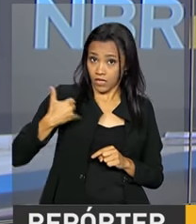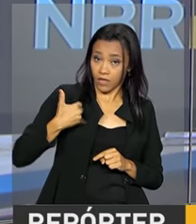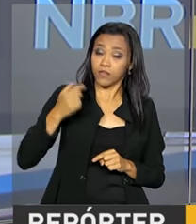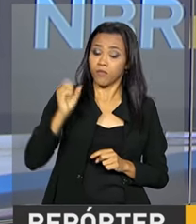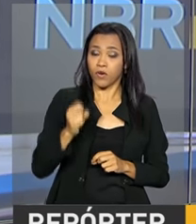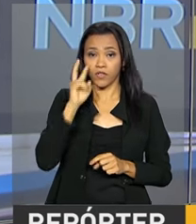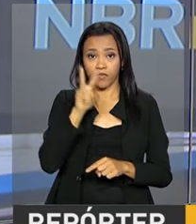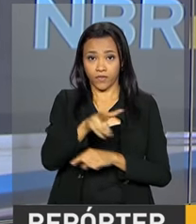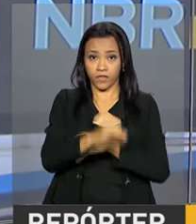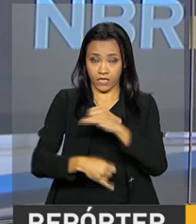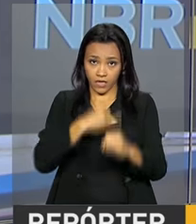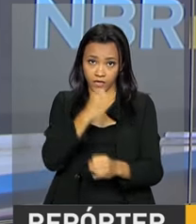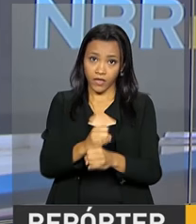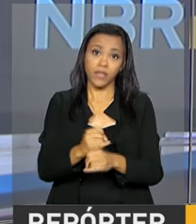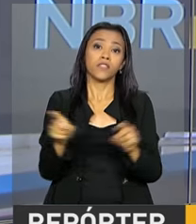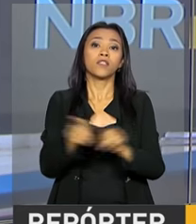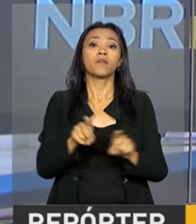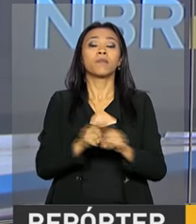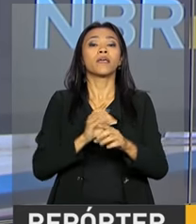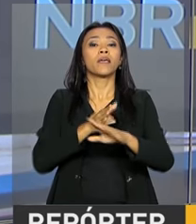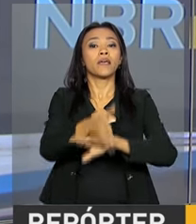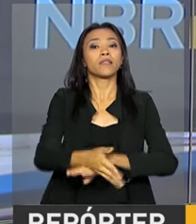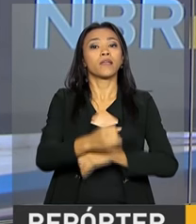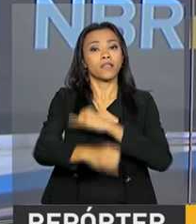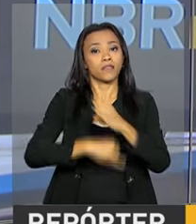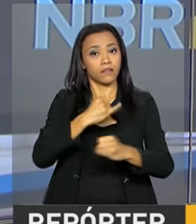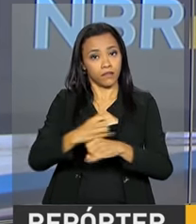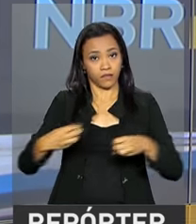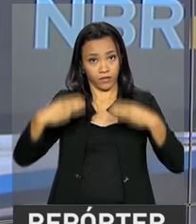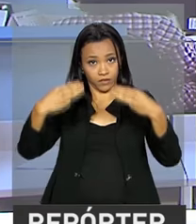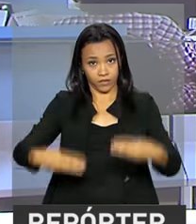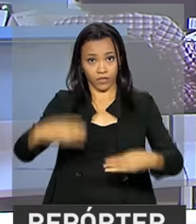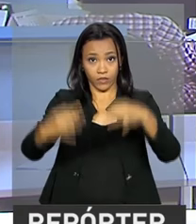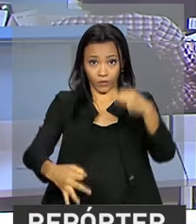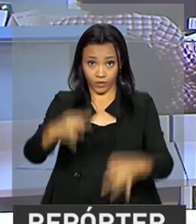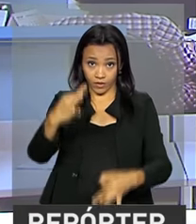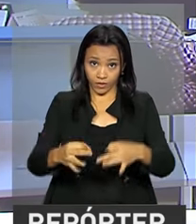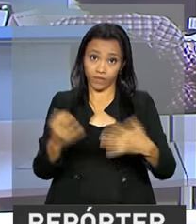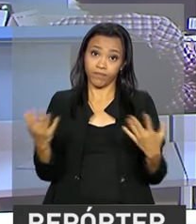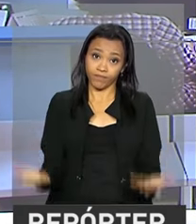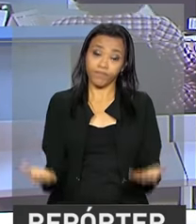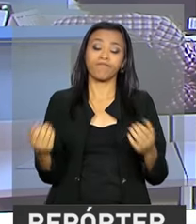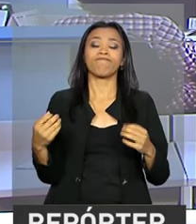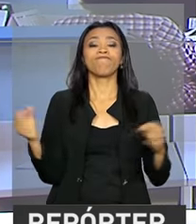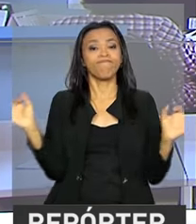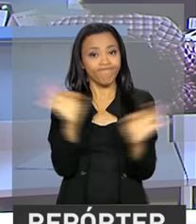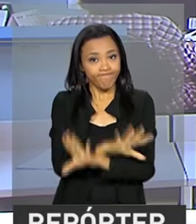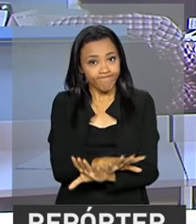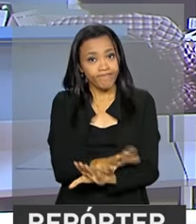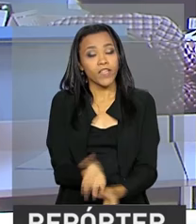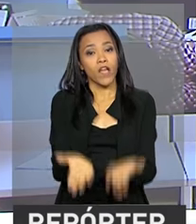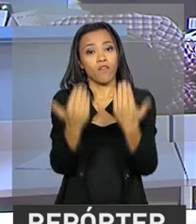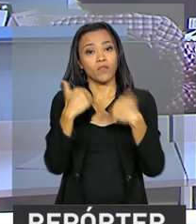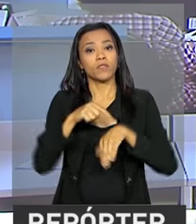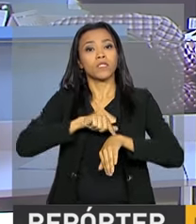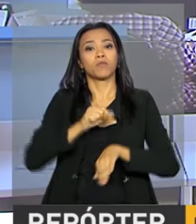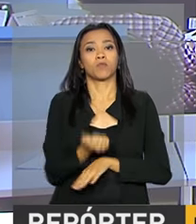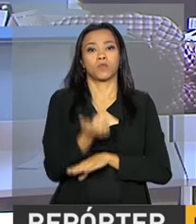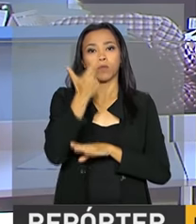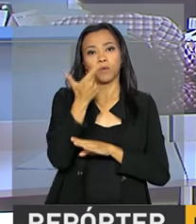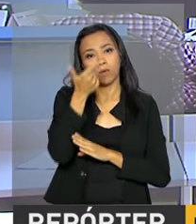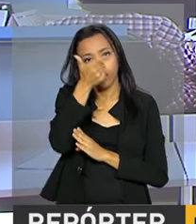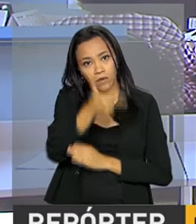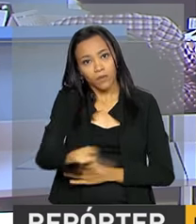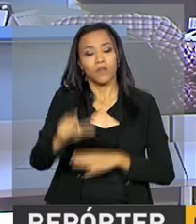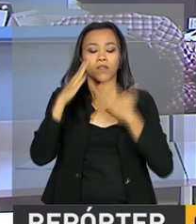na internet e também na página do Ministério da Justiça. Bom, nós ficamos por aqui, voltamos ao meio-dia na